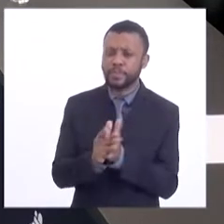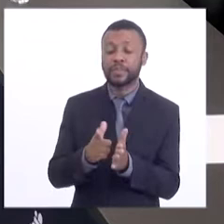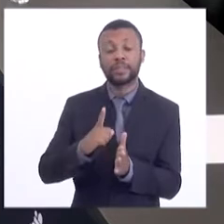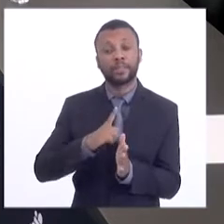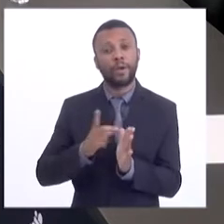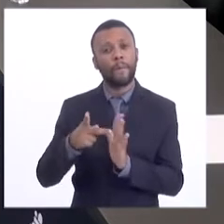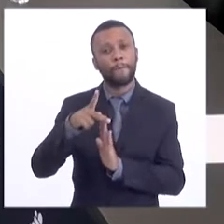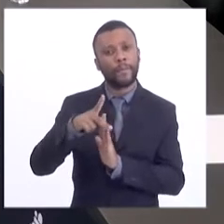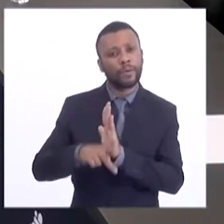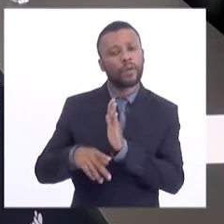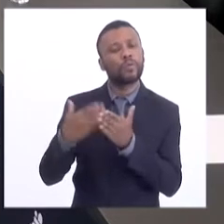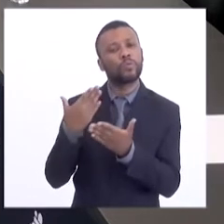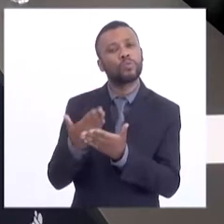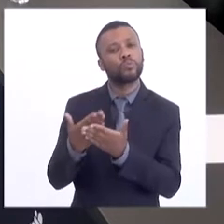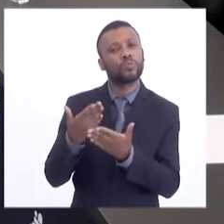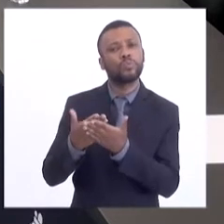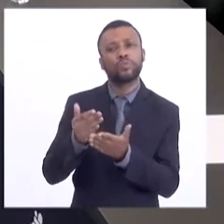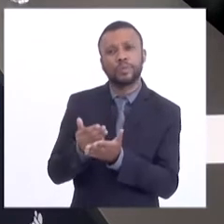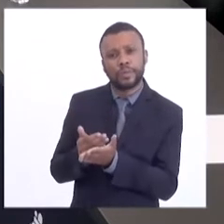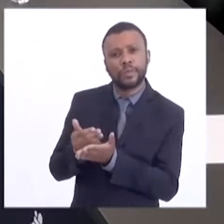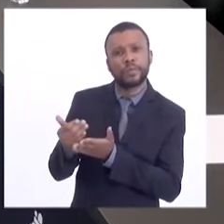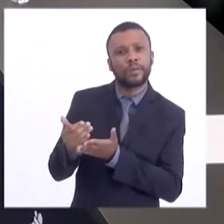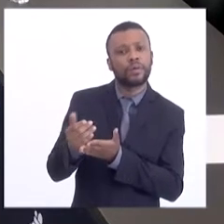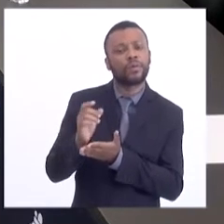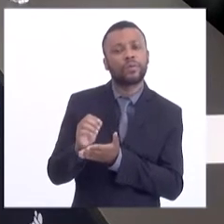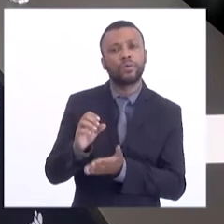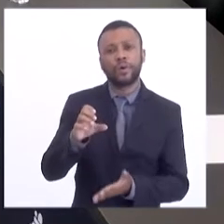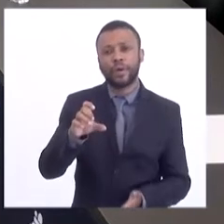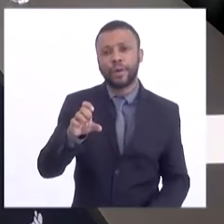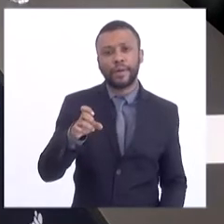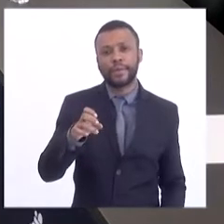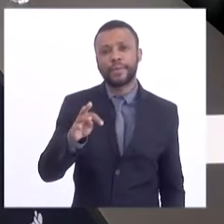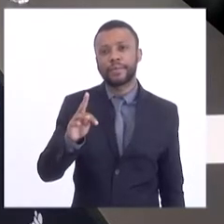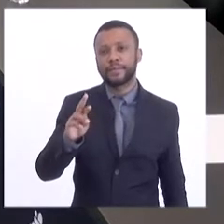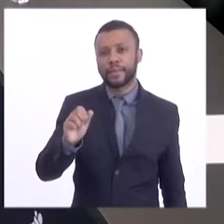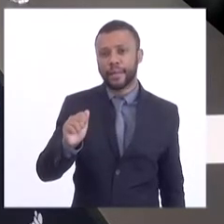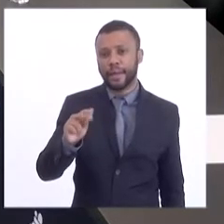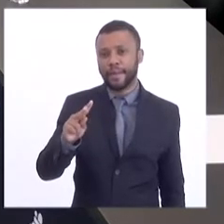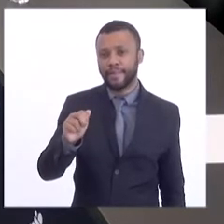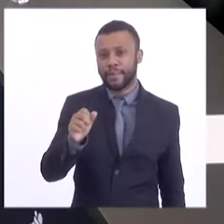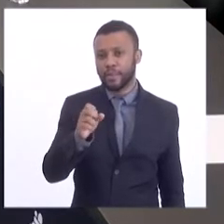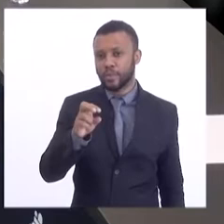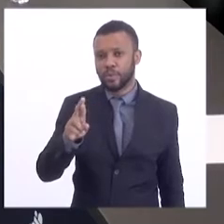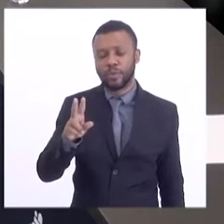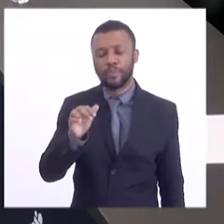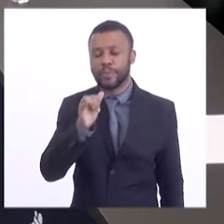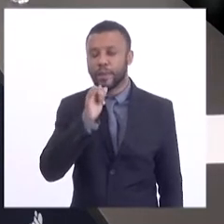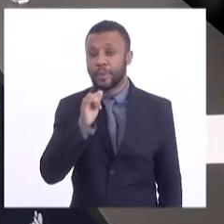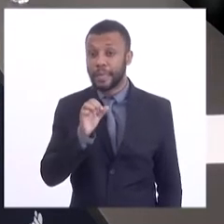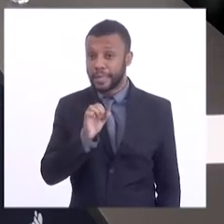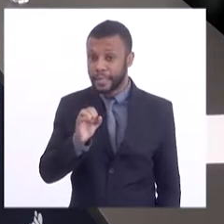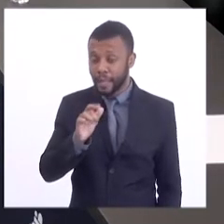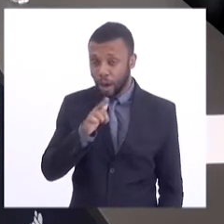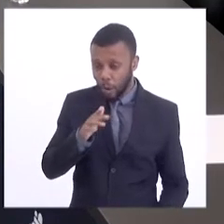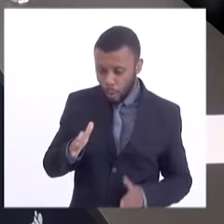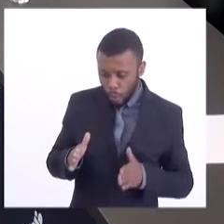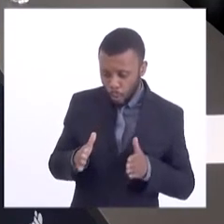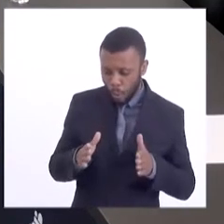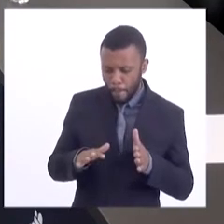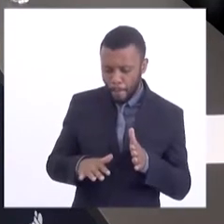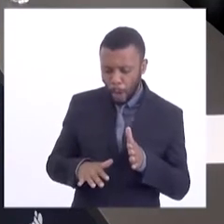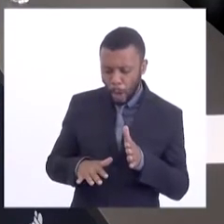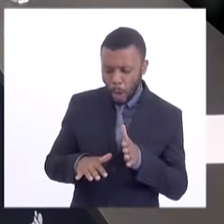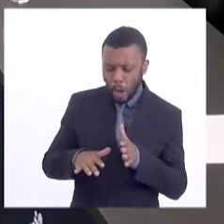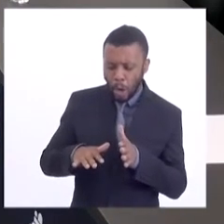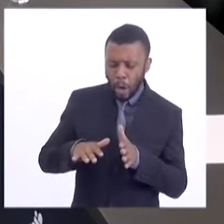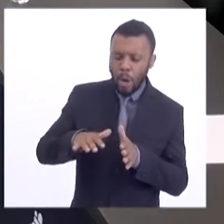projeto um estudo inicial do extravasor que quando o rio subir se machucar um determinado